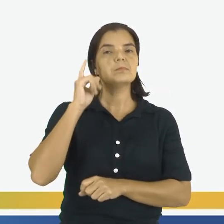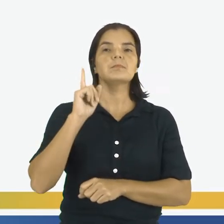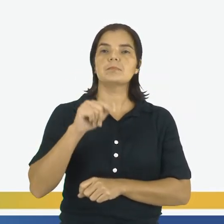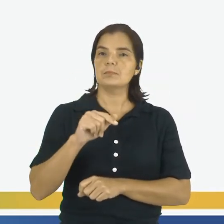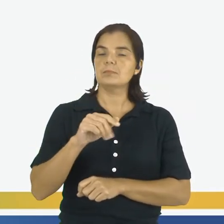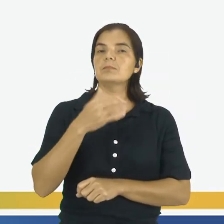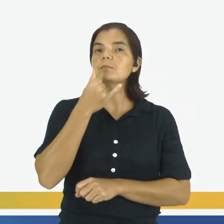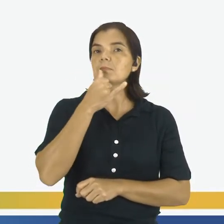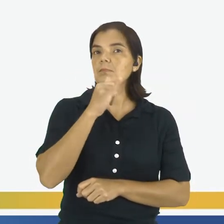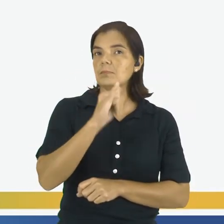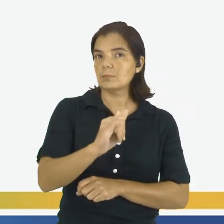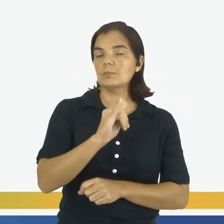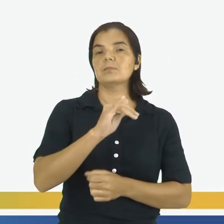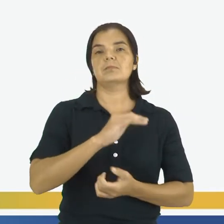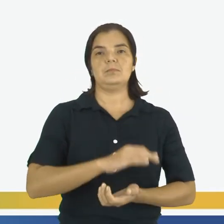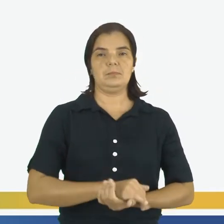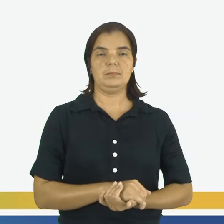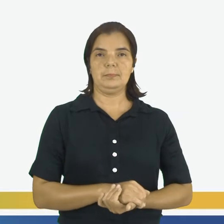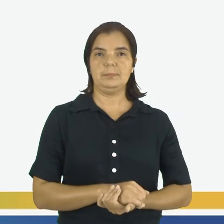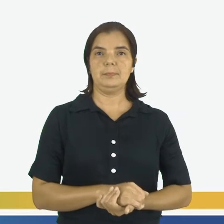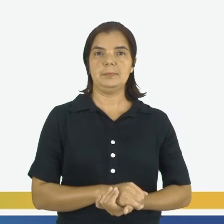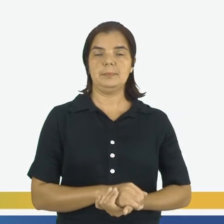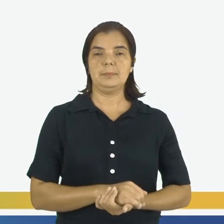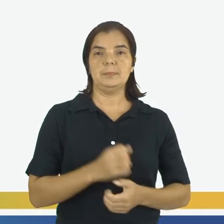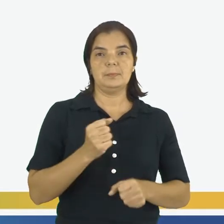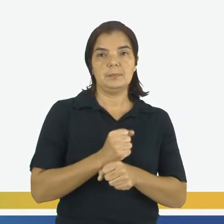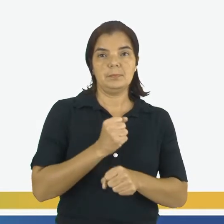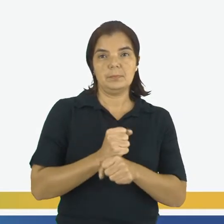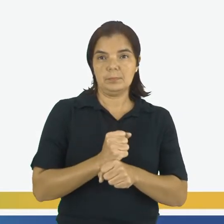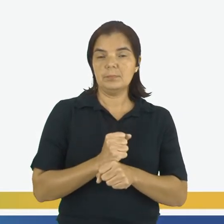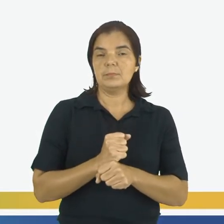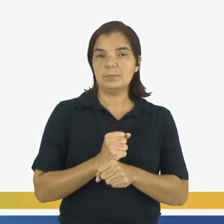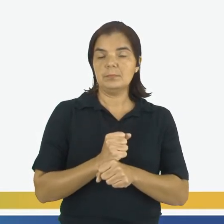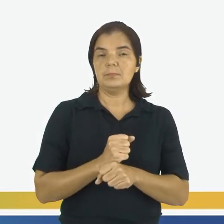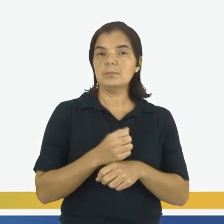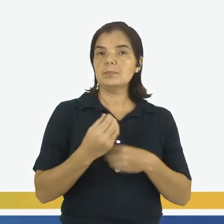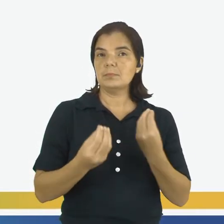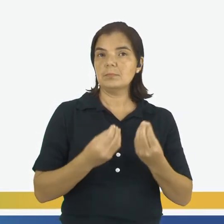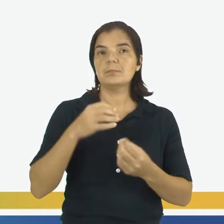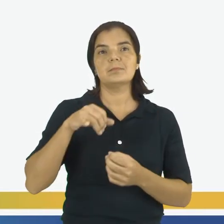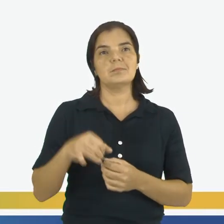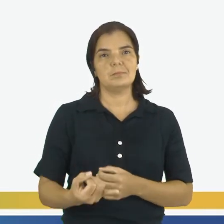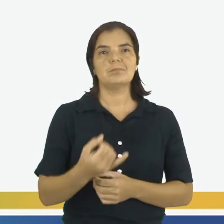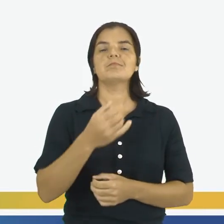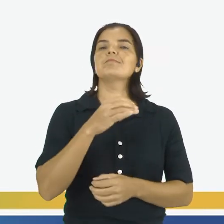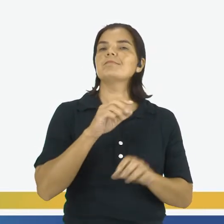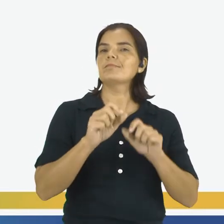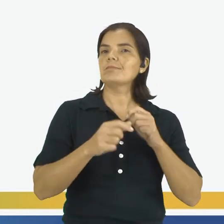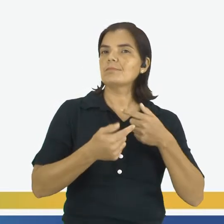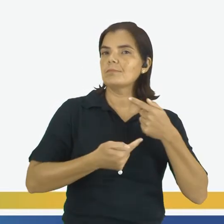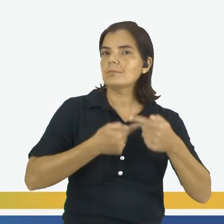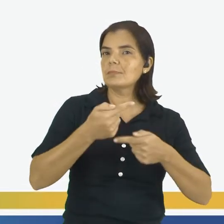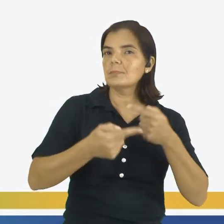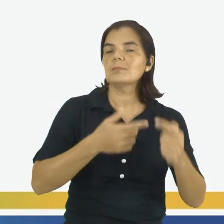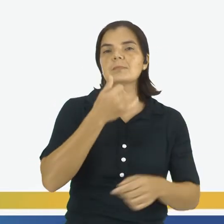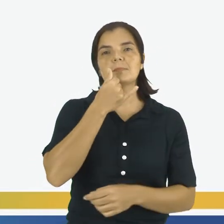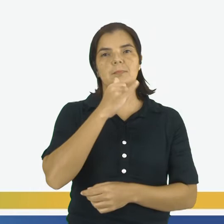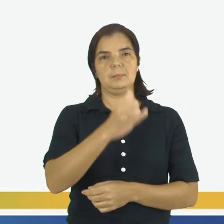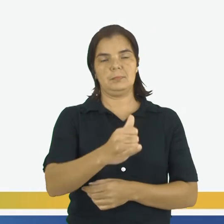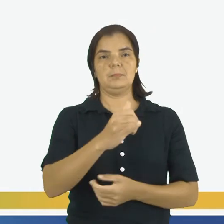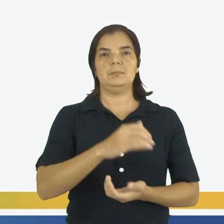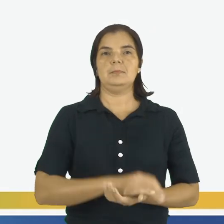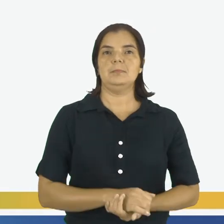que essa hidrelétrica ela foi construída para a produção de